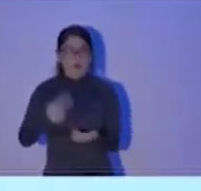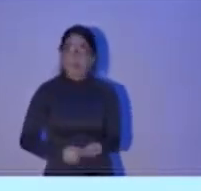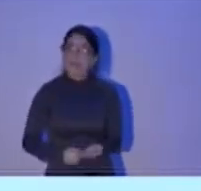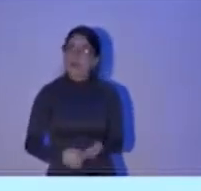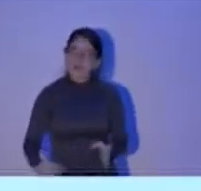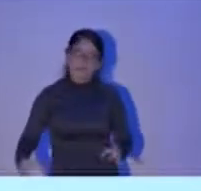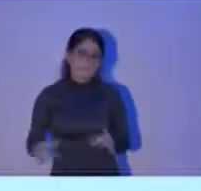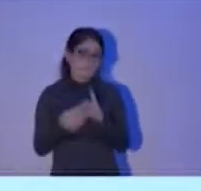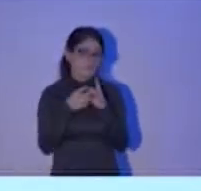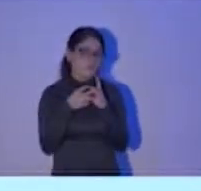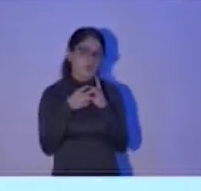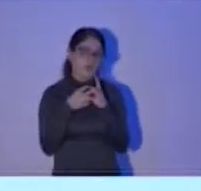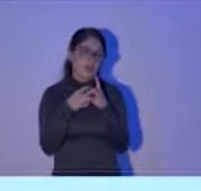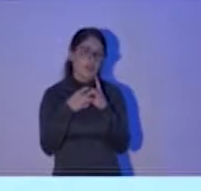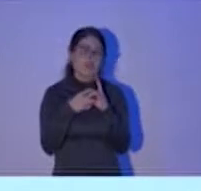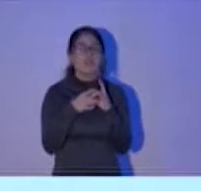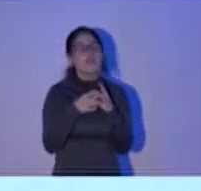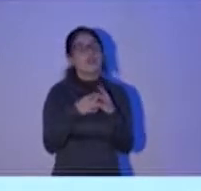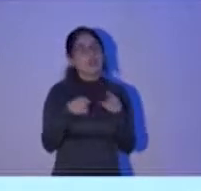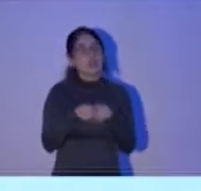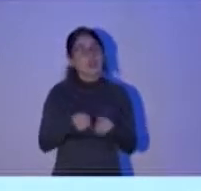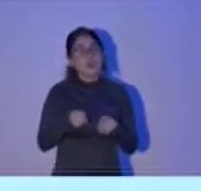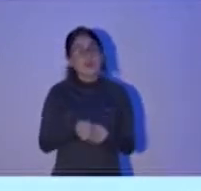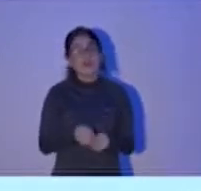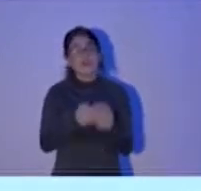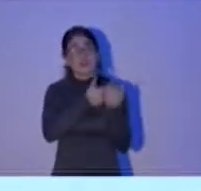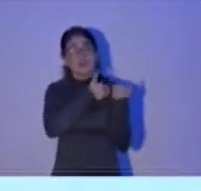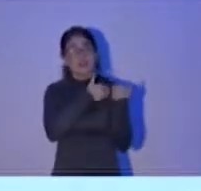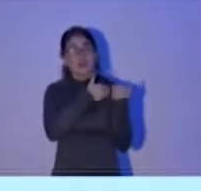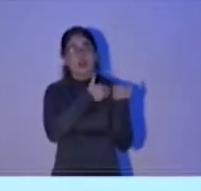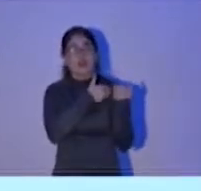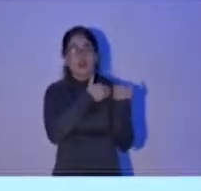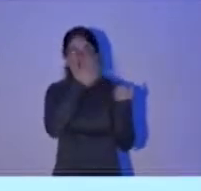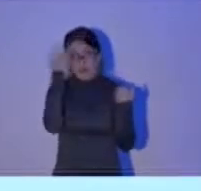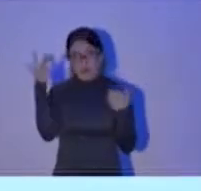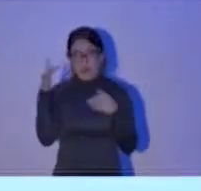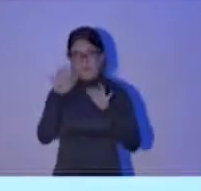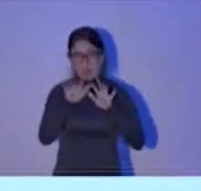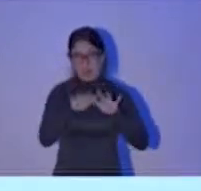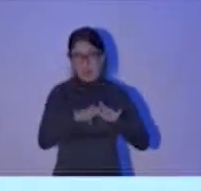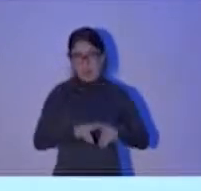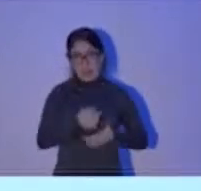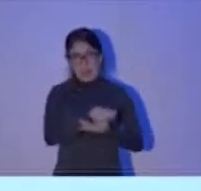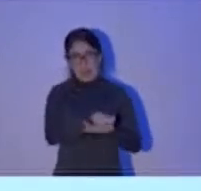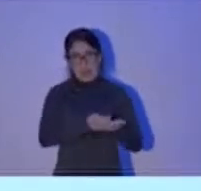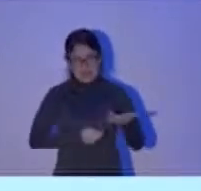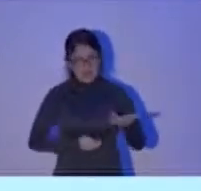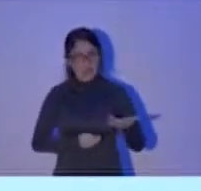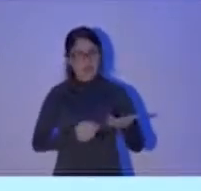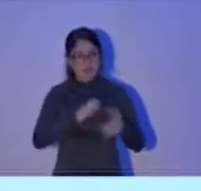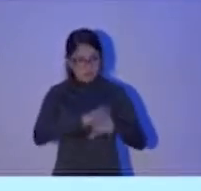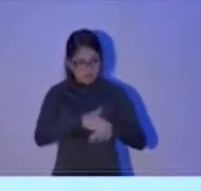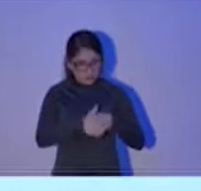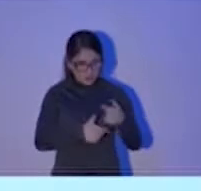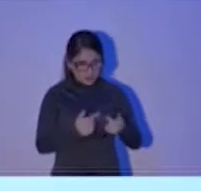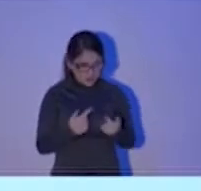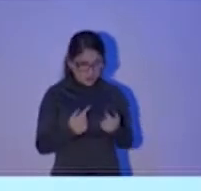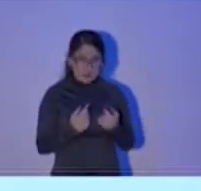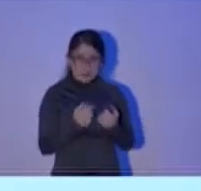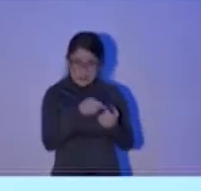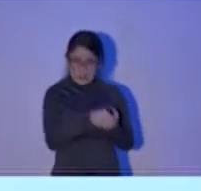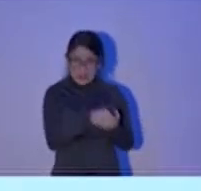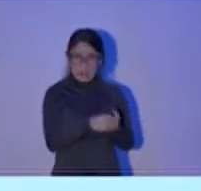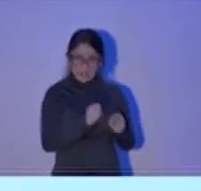das responsabilidades, fortalecer o trabalho dos redatores, mas também pautar o